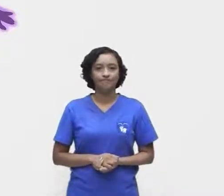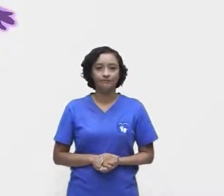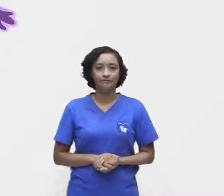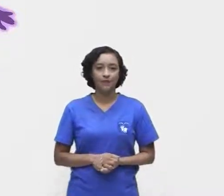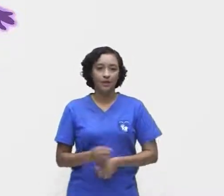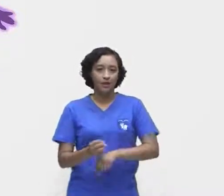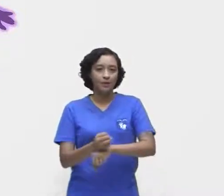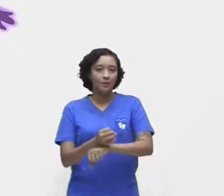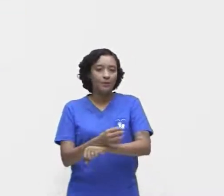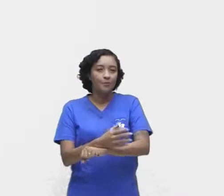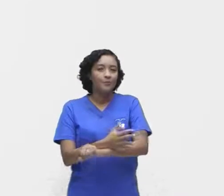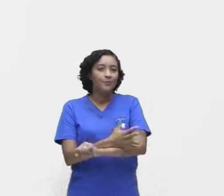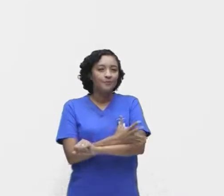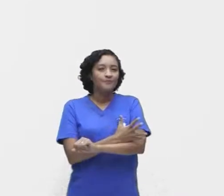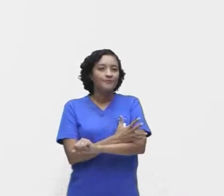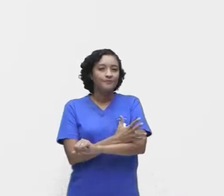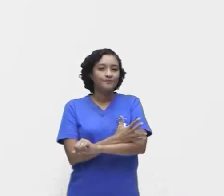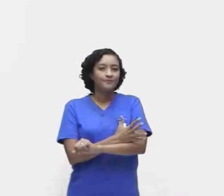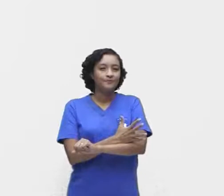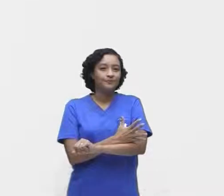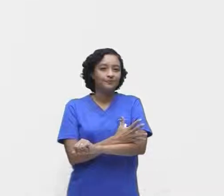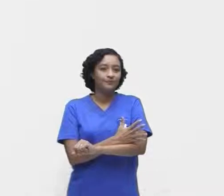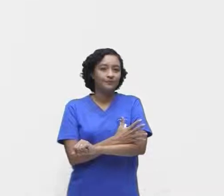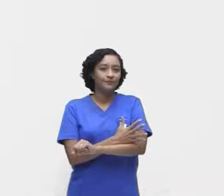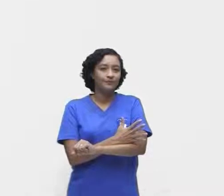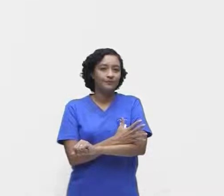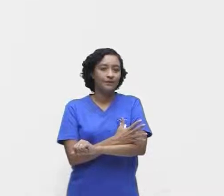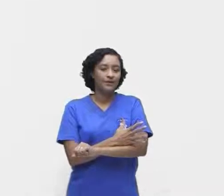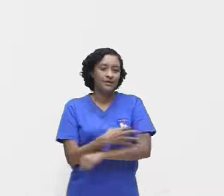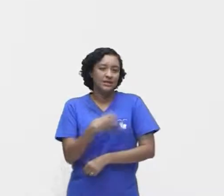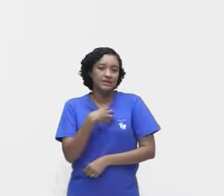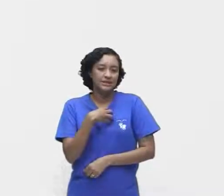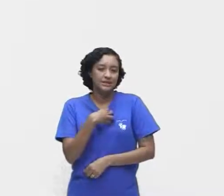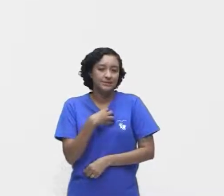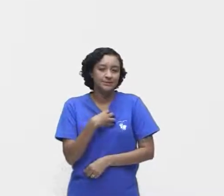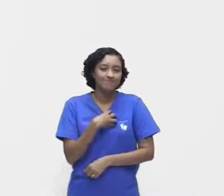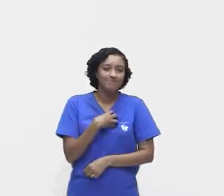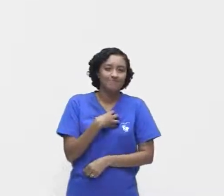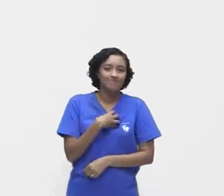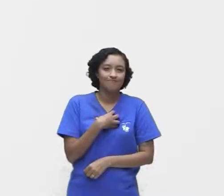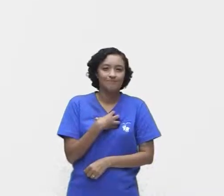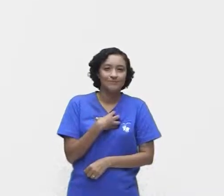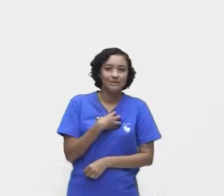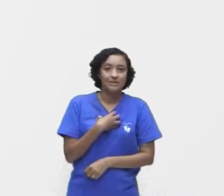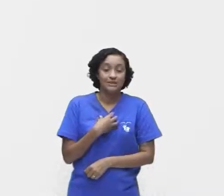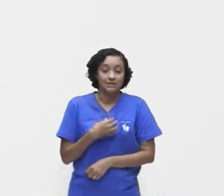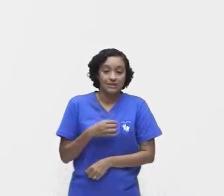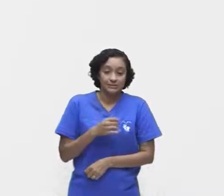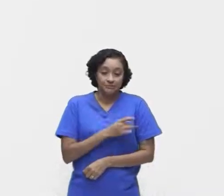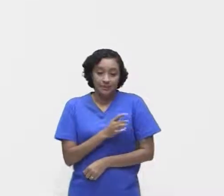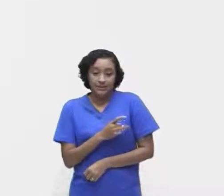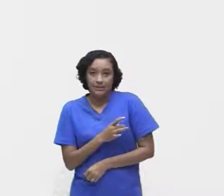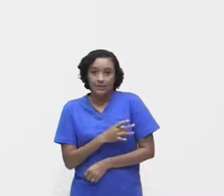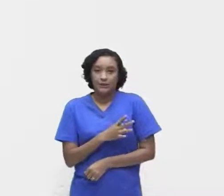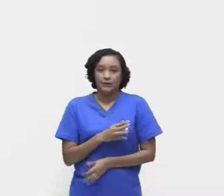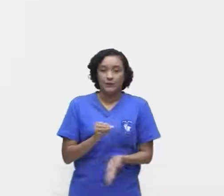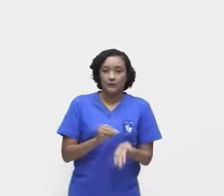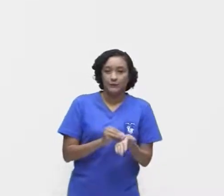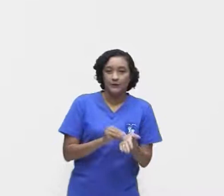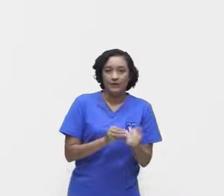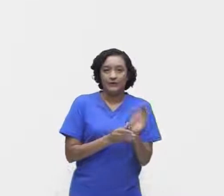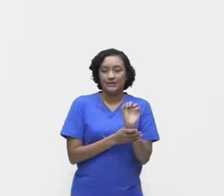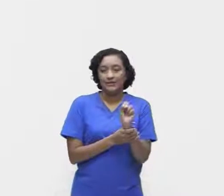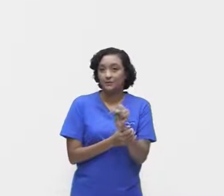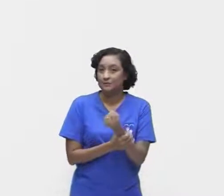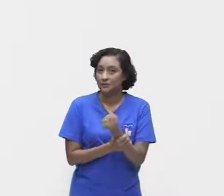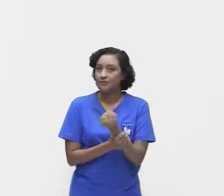emoção que às vezes causa, né, essa sensação de ameaça, de insegurança. Às vezes a pessoa tem o